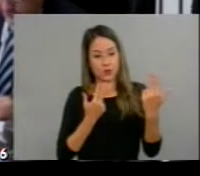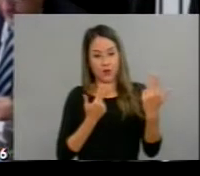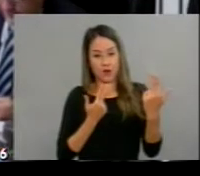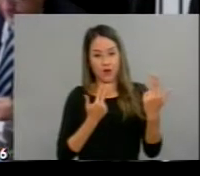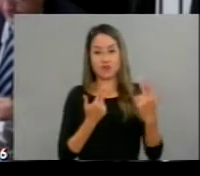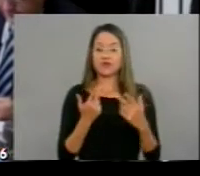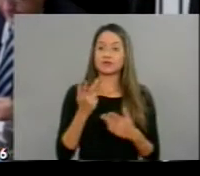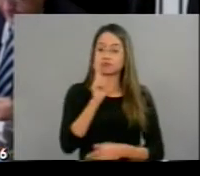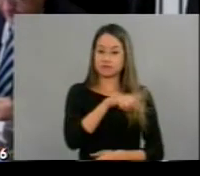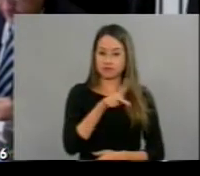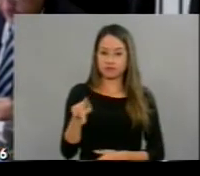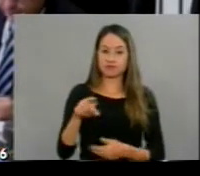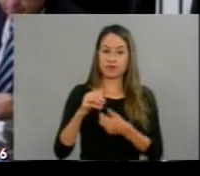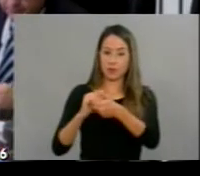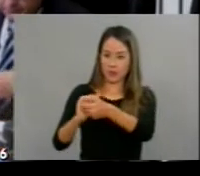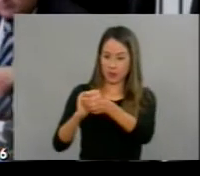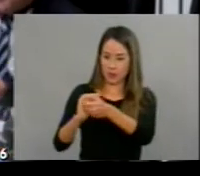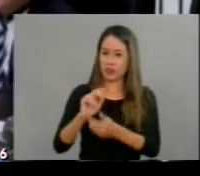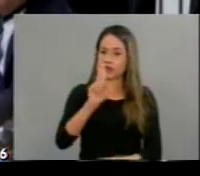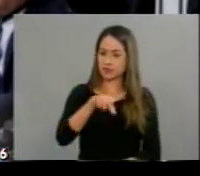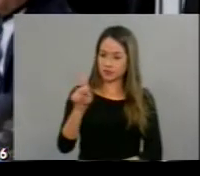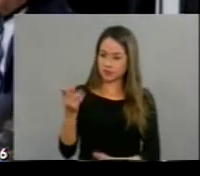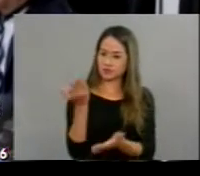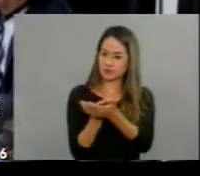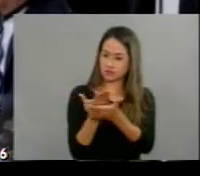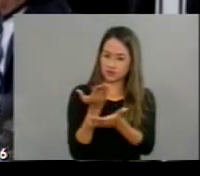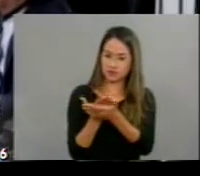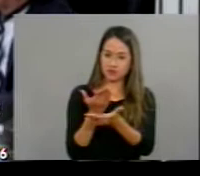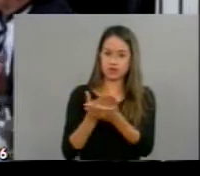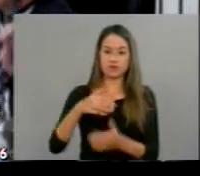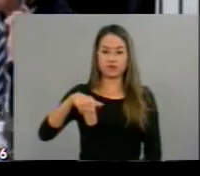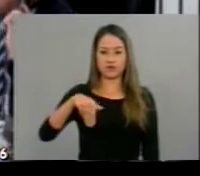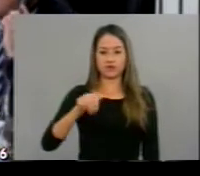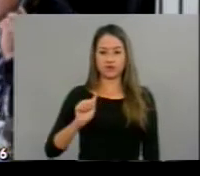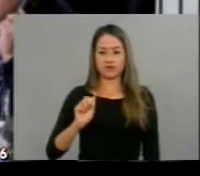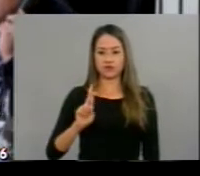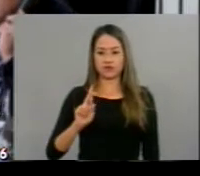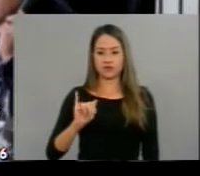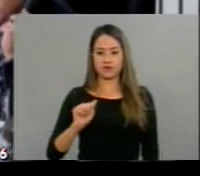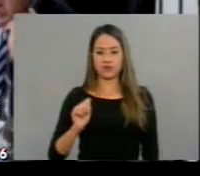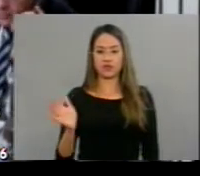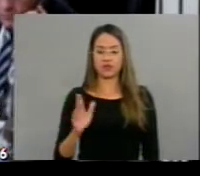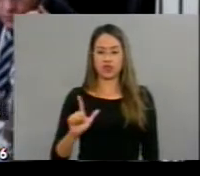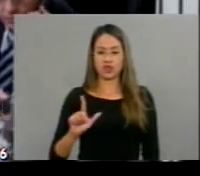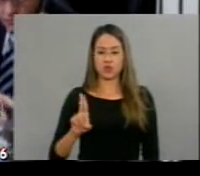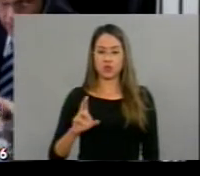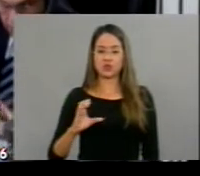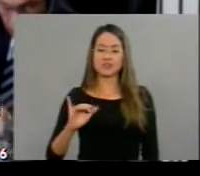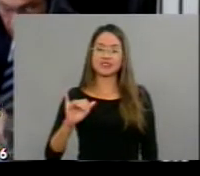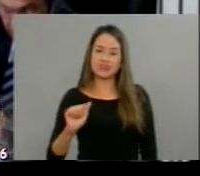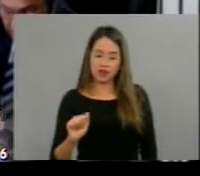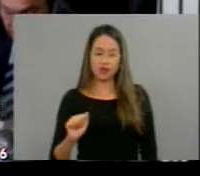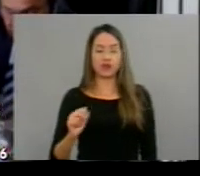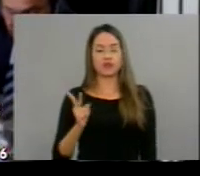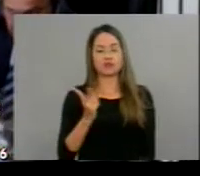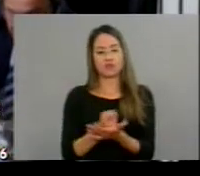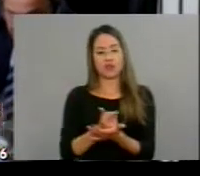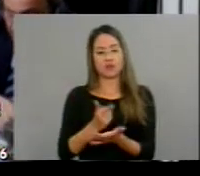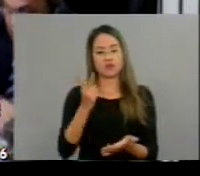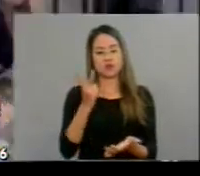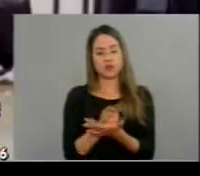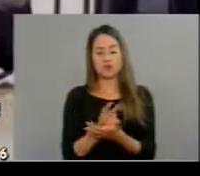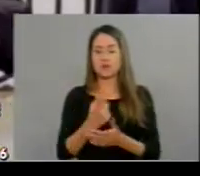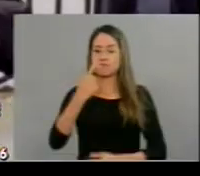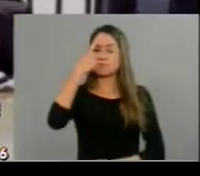a professora que vem estudando... Maria Lúcia Fatorelli. Dona Maria Lúcia, que nos alerta e já nos traz